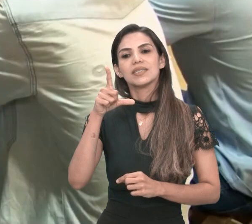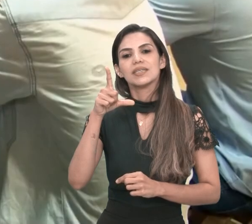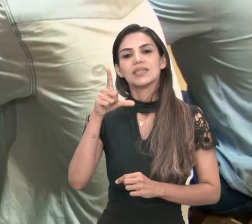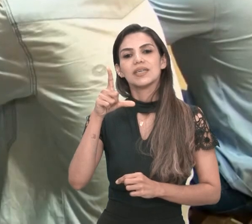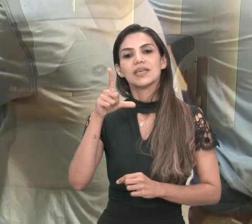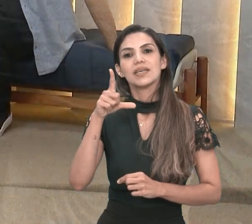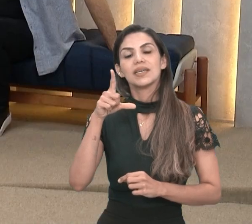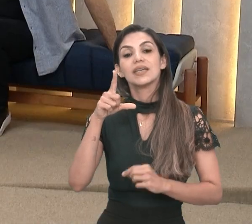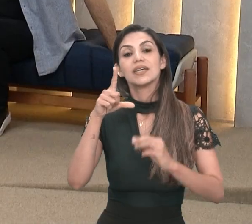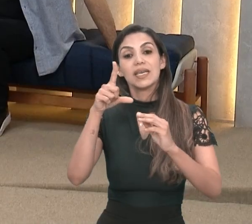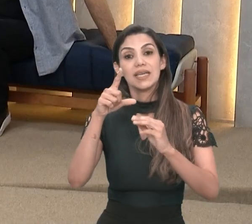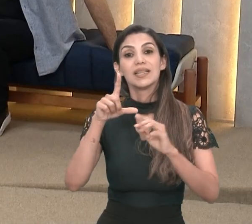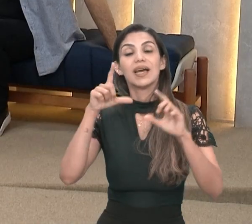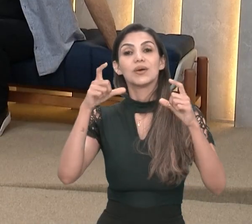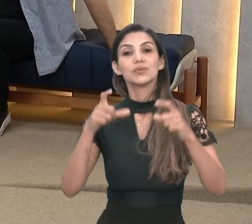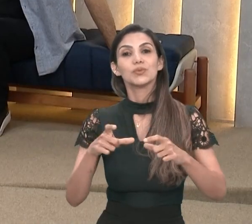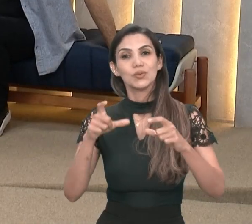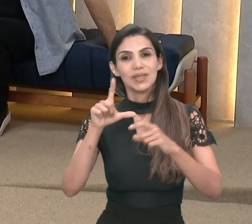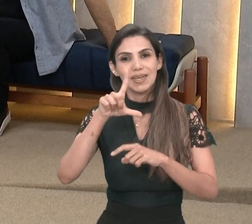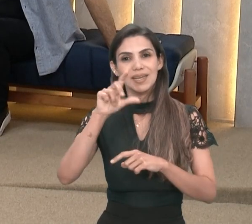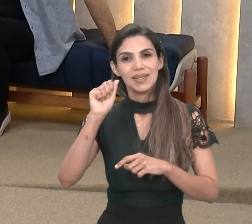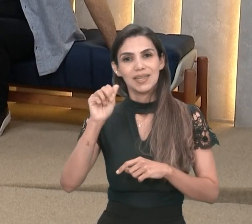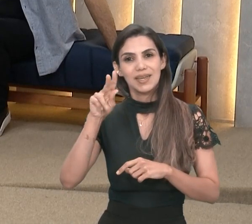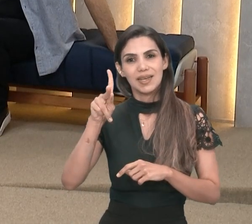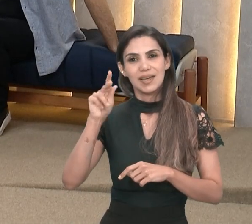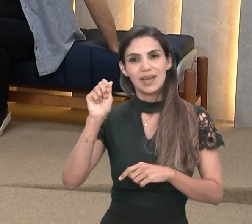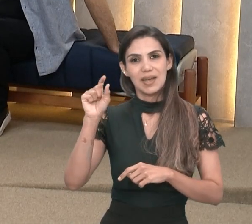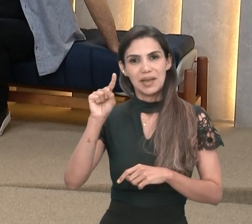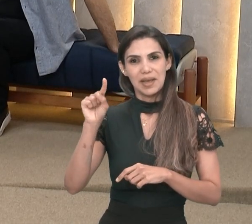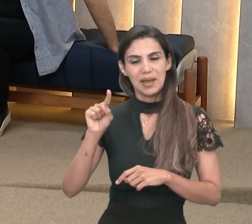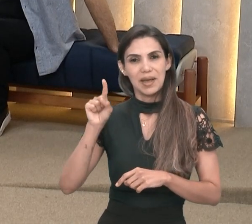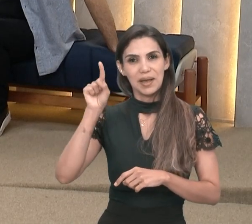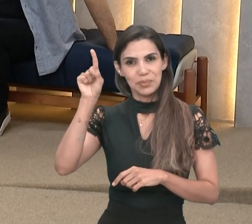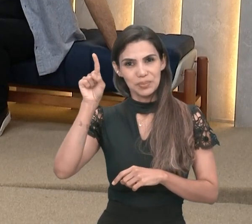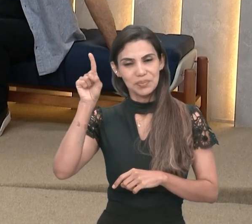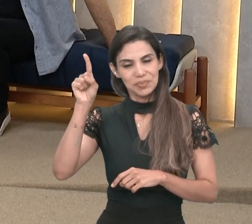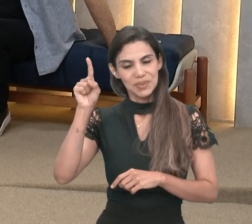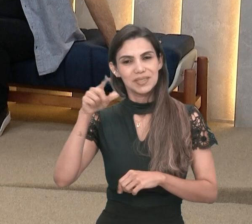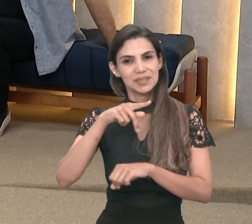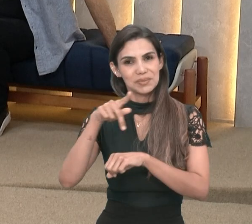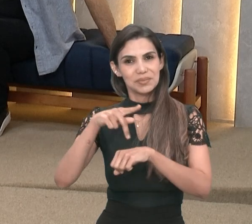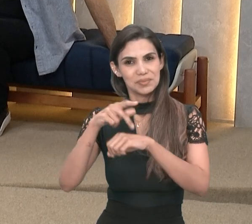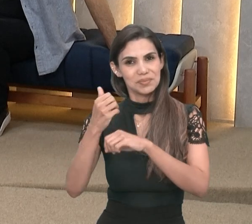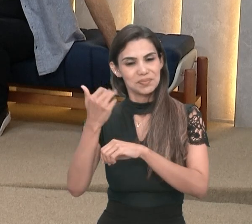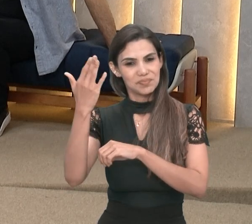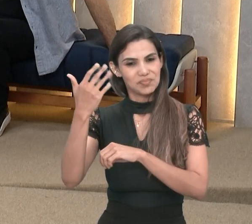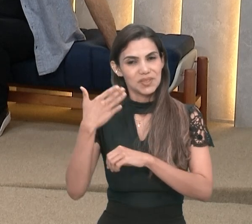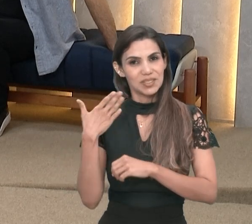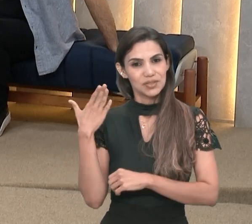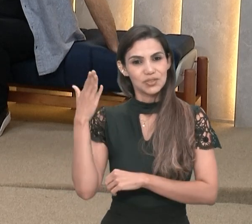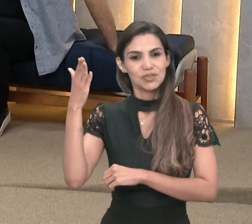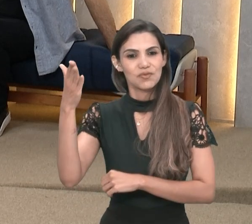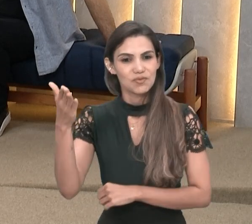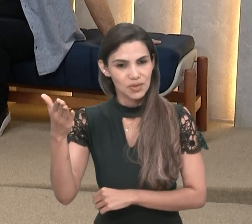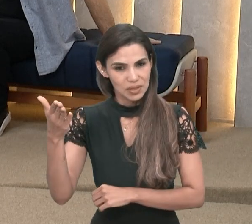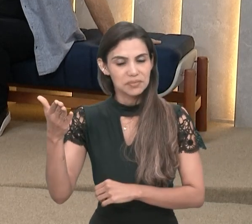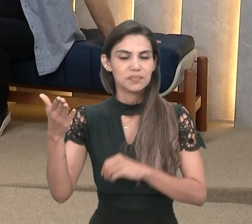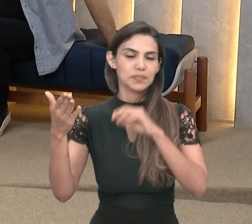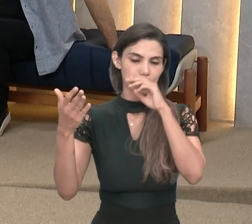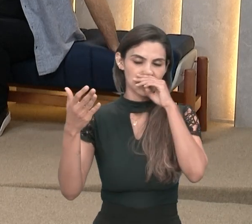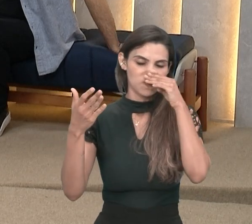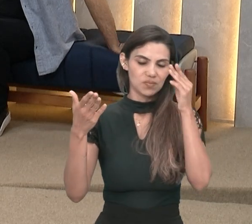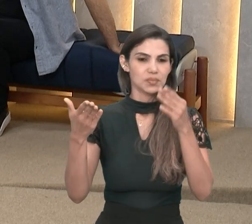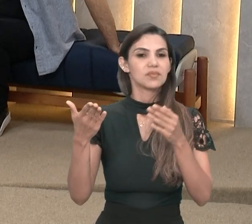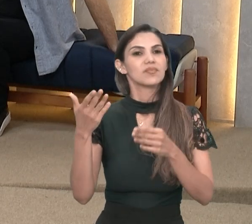do Brasil em La Paz, que a embaixada, o setor cultural nos recebeu, né? Nós fizemos algumas idas